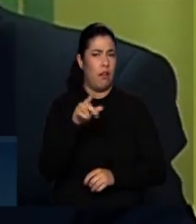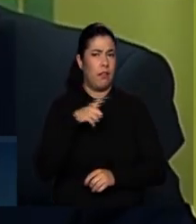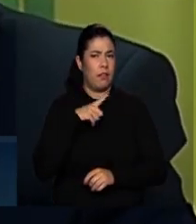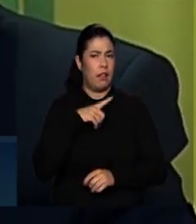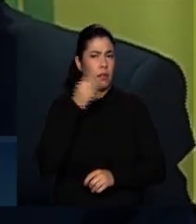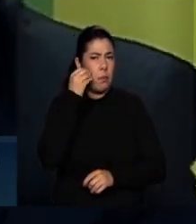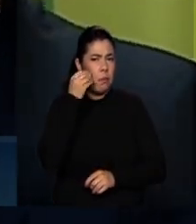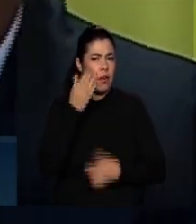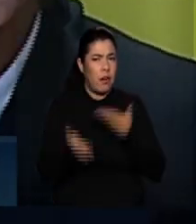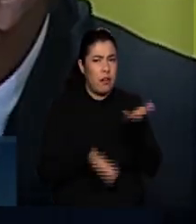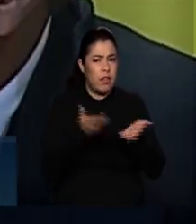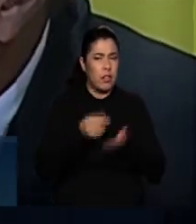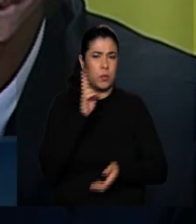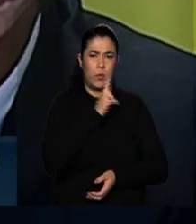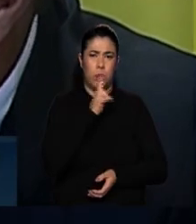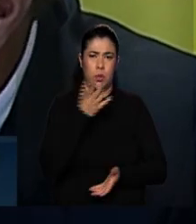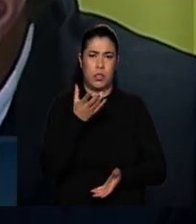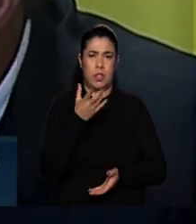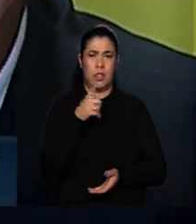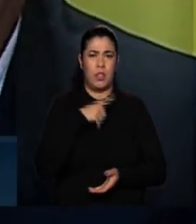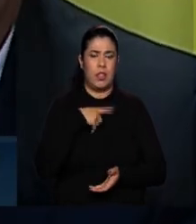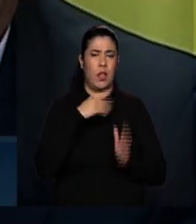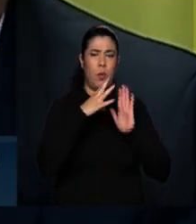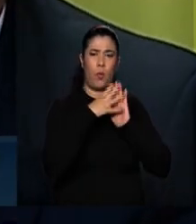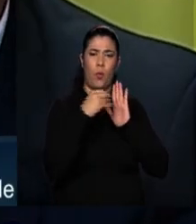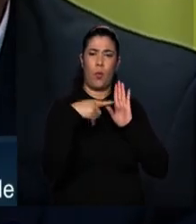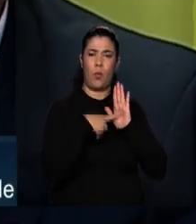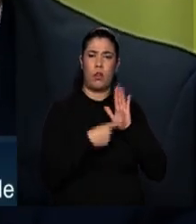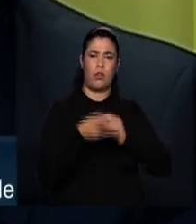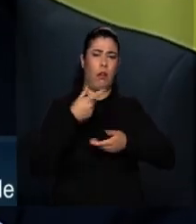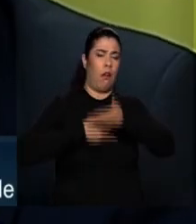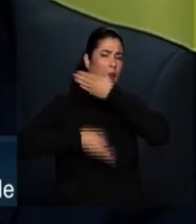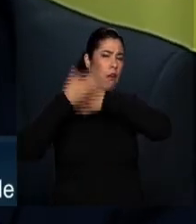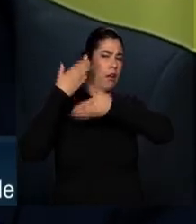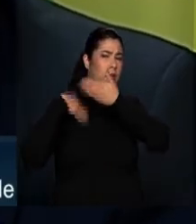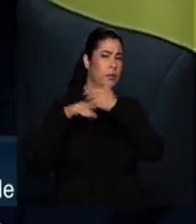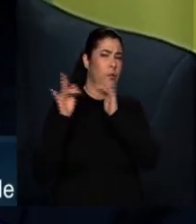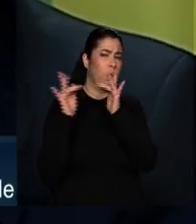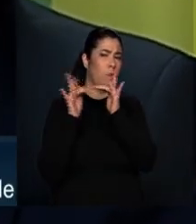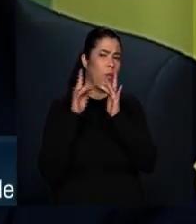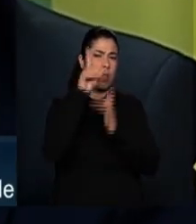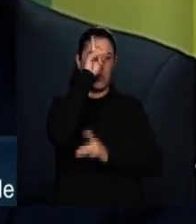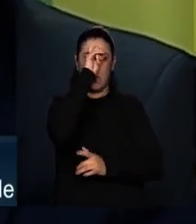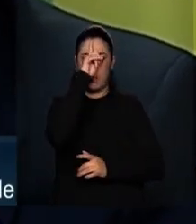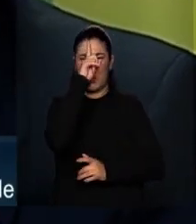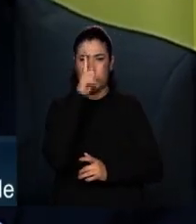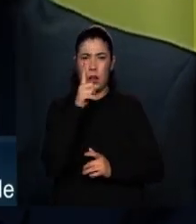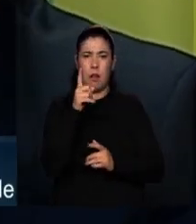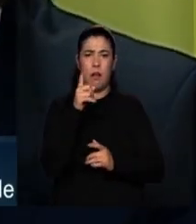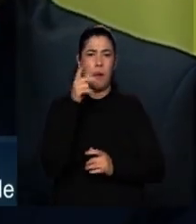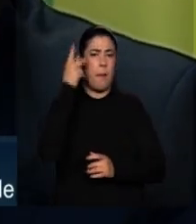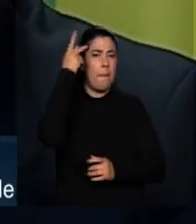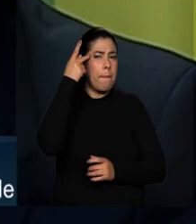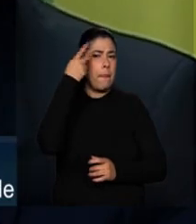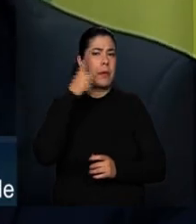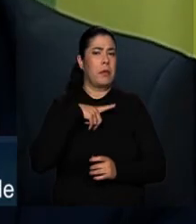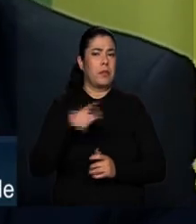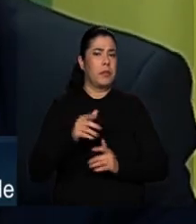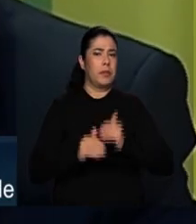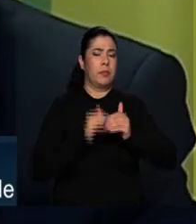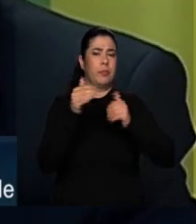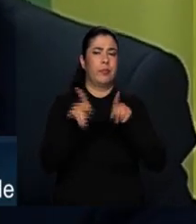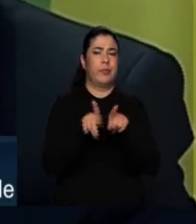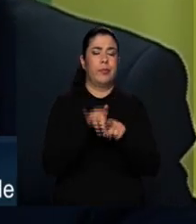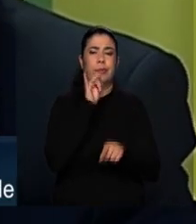atende a população. Às vezes, ele está no modelo atrasado de hospital, ligado mais a um hospital, a uma atuação psiquiátrica que não tem o avanço,